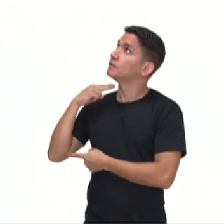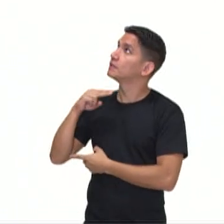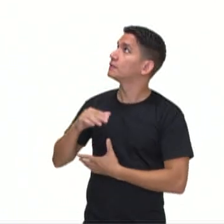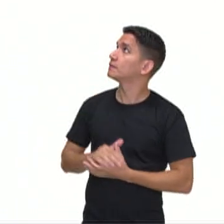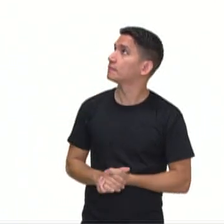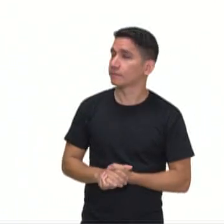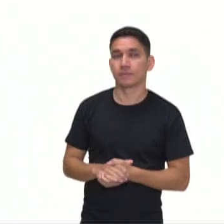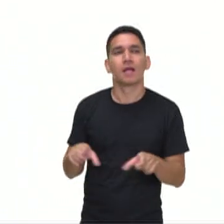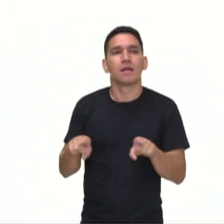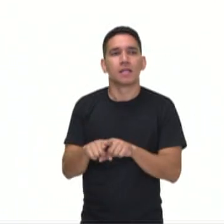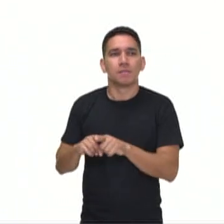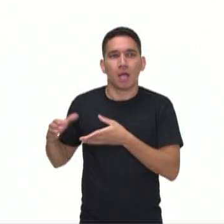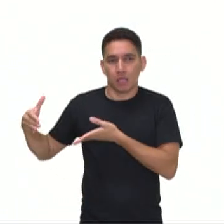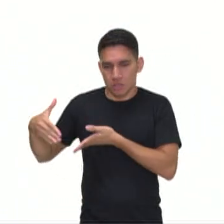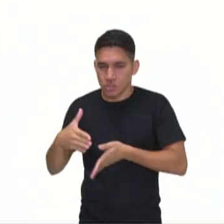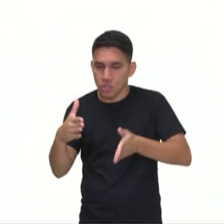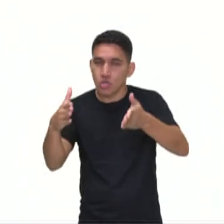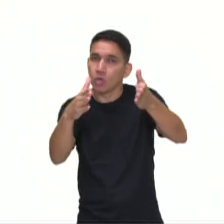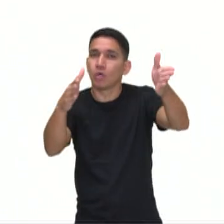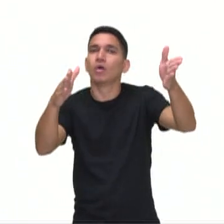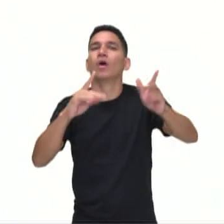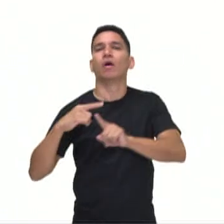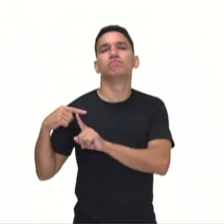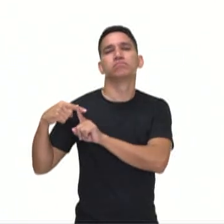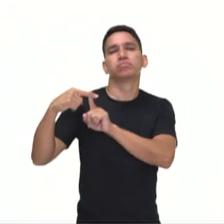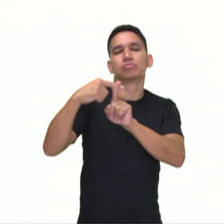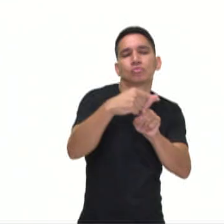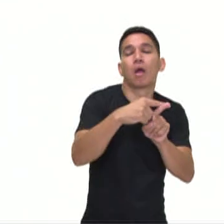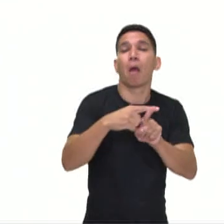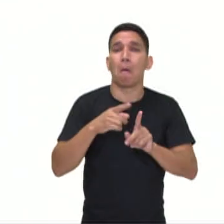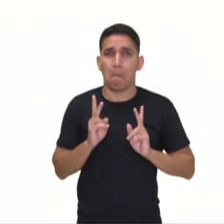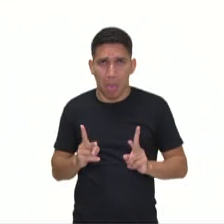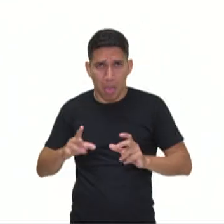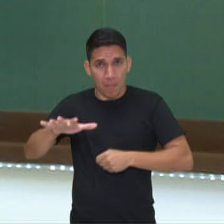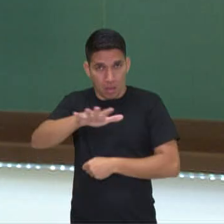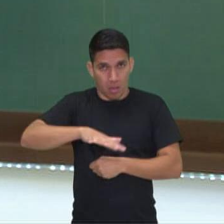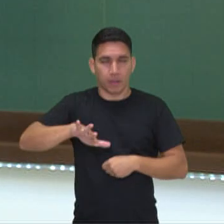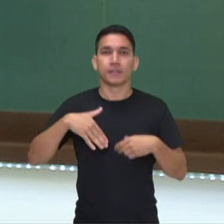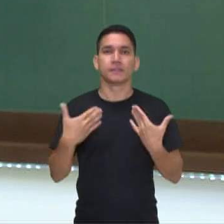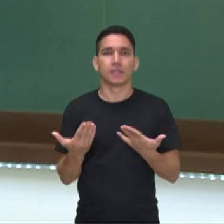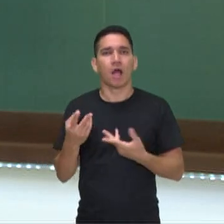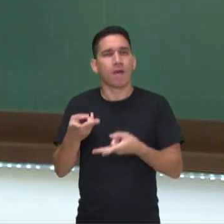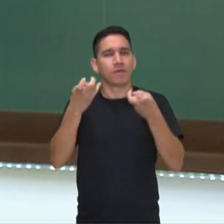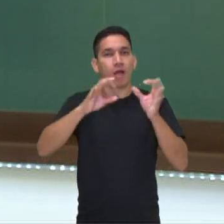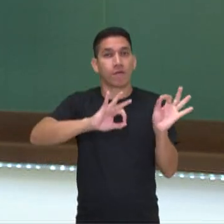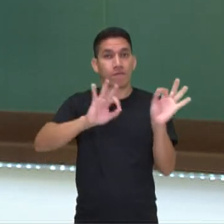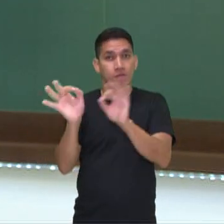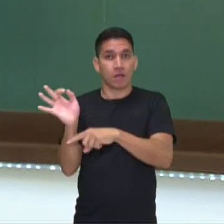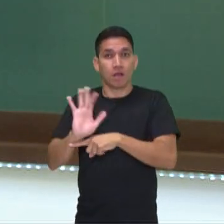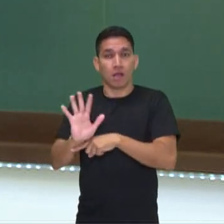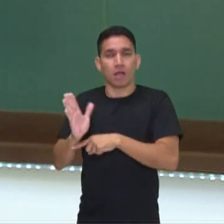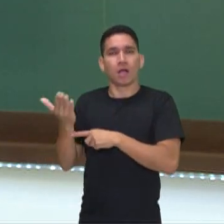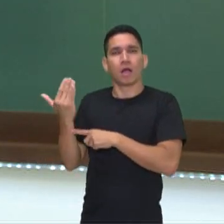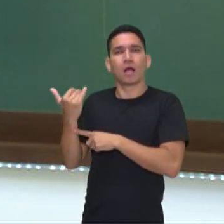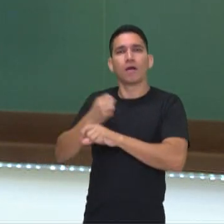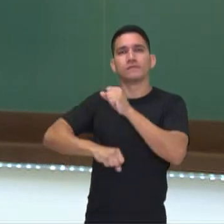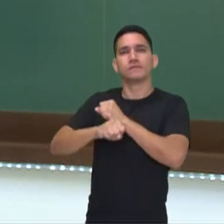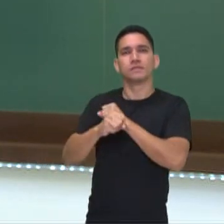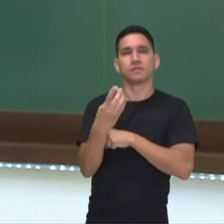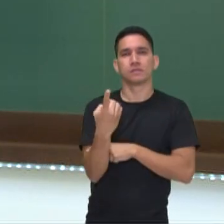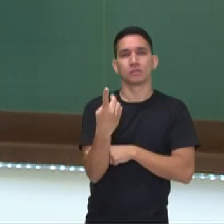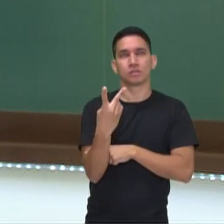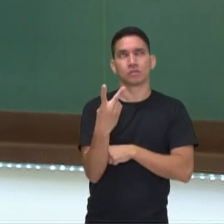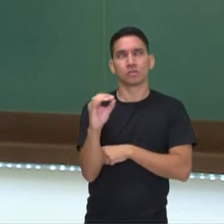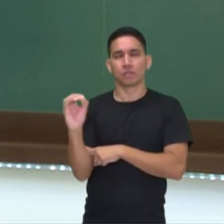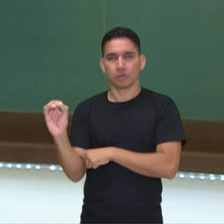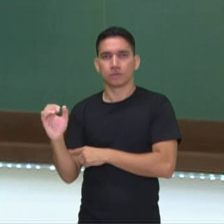Via Cruz também na mesma região. Tá? Então, pessoal, a gente vai ver agora um trecho de um filme de 2000,